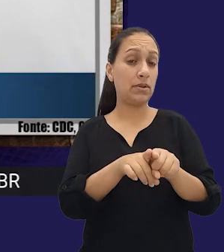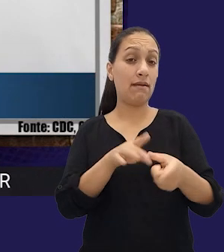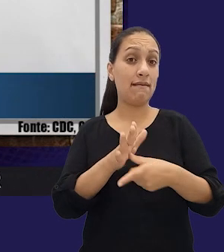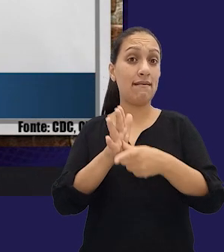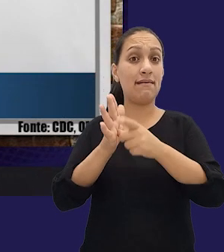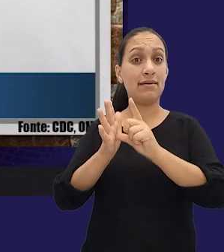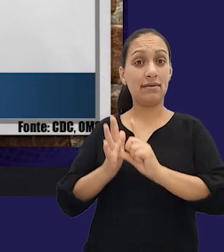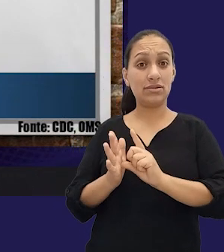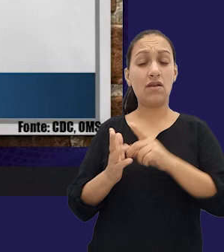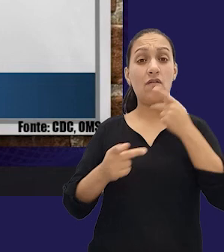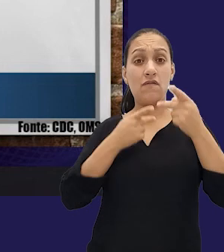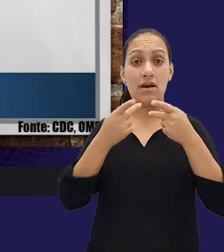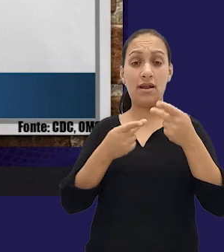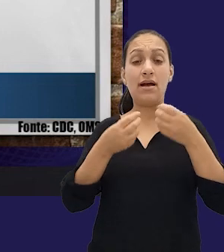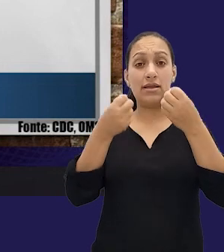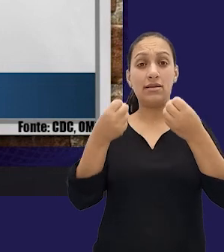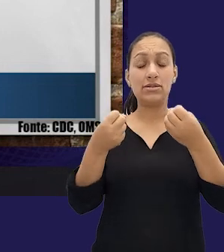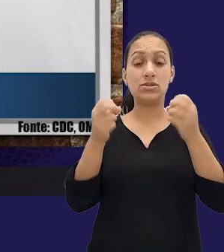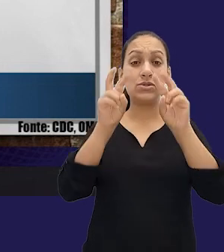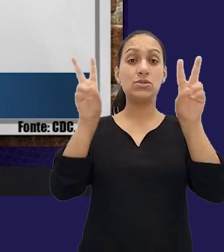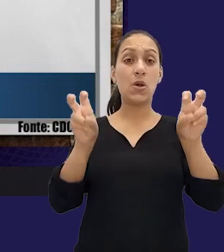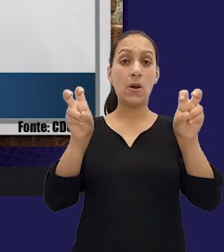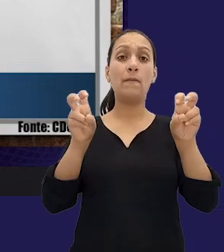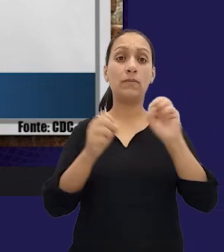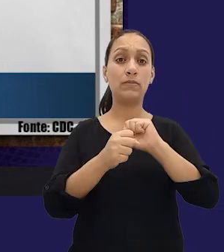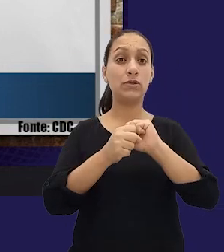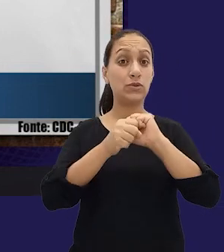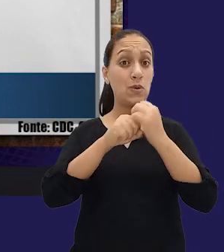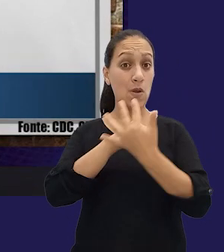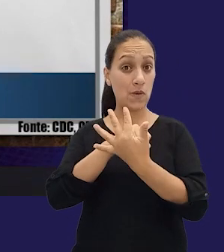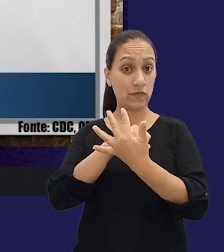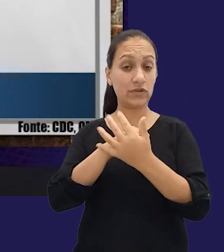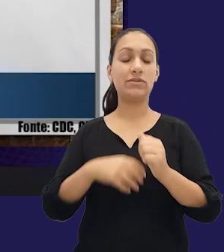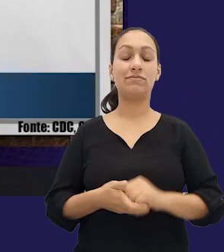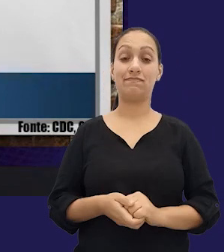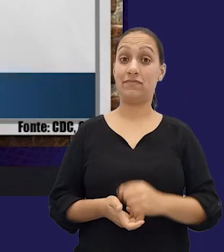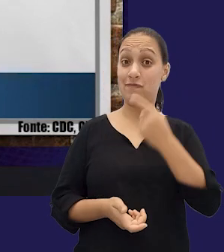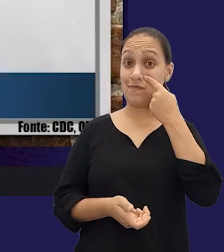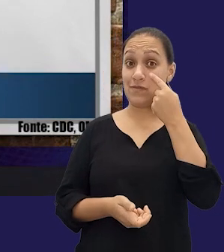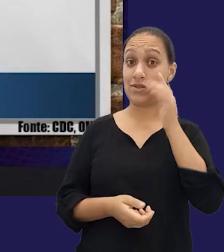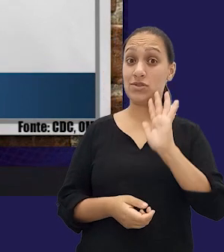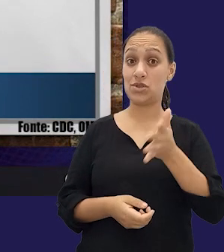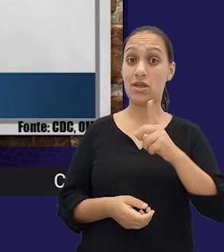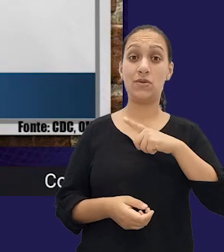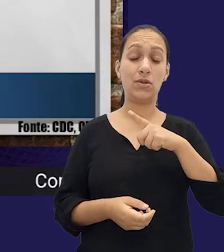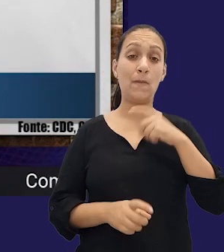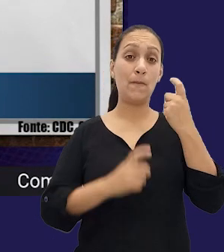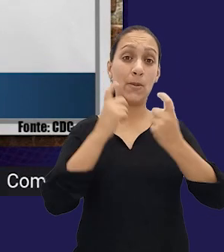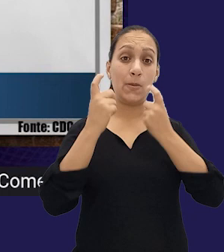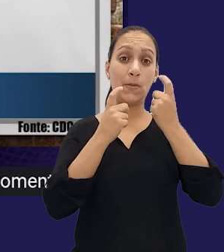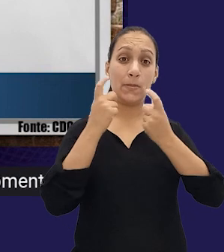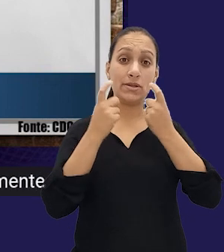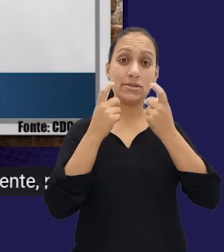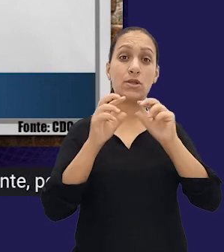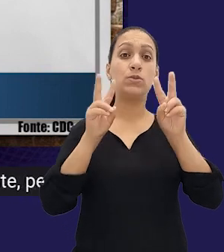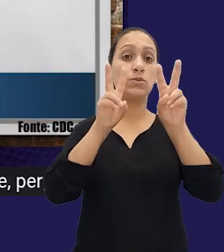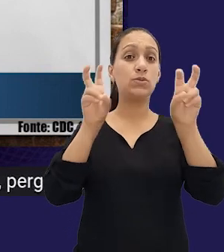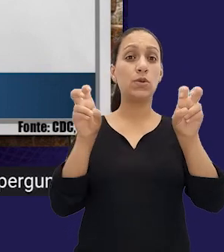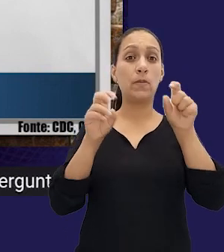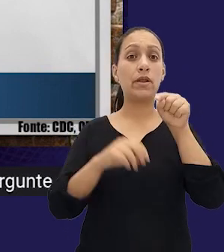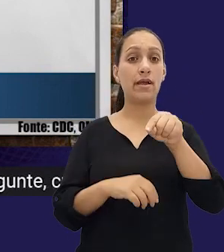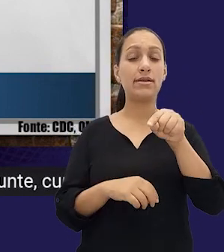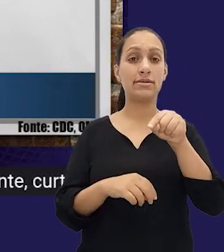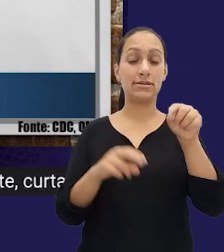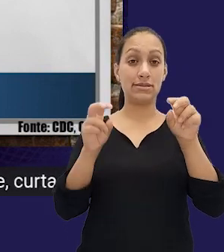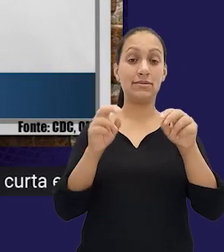se falar em Covid, tá? Então, vejam que realmente já existia uma preocupação sobre